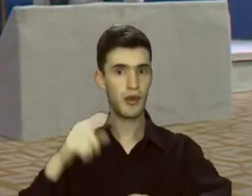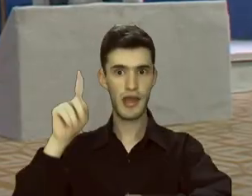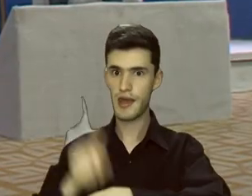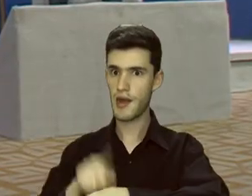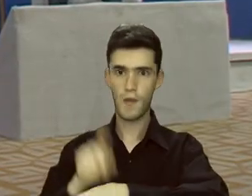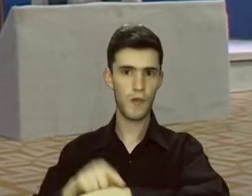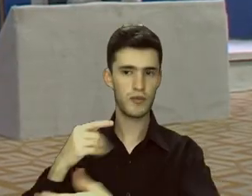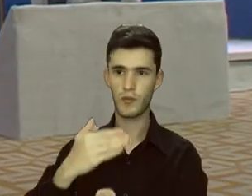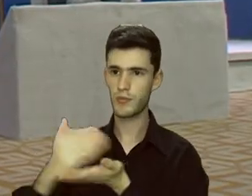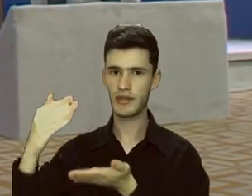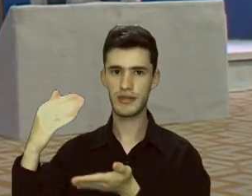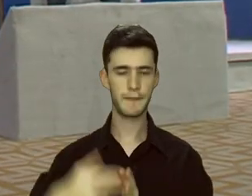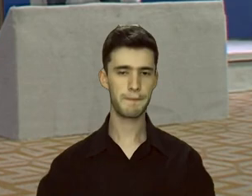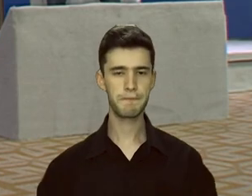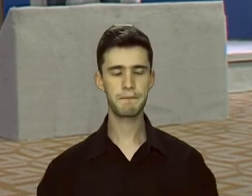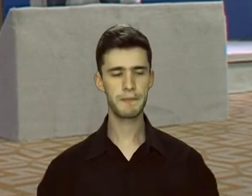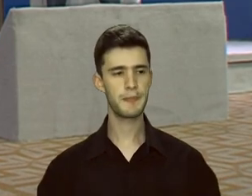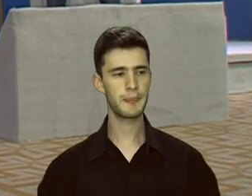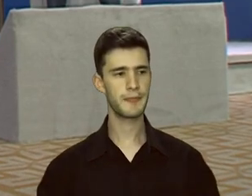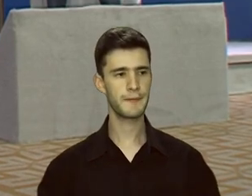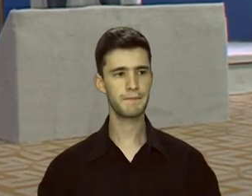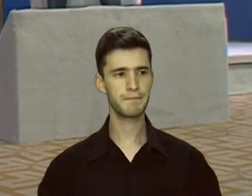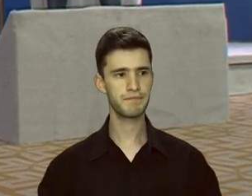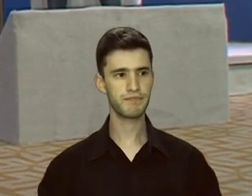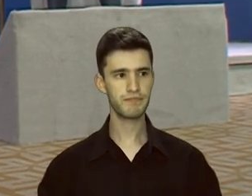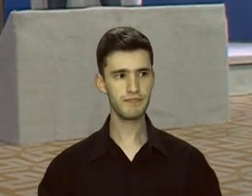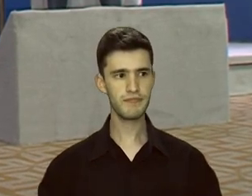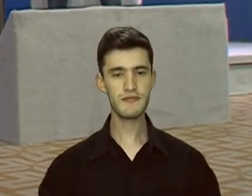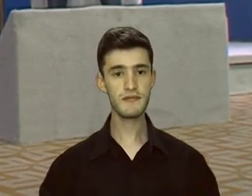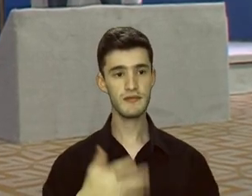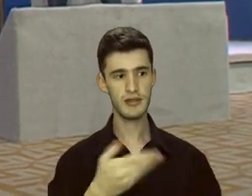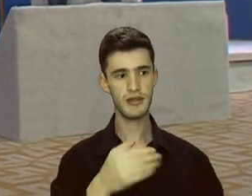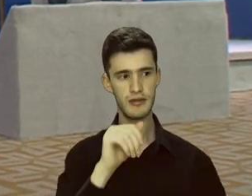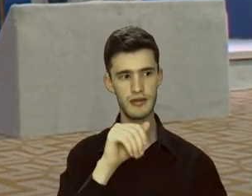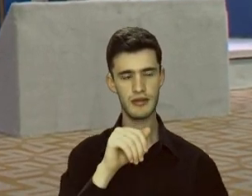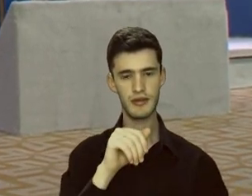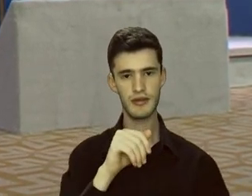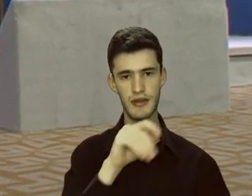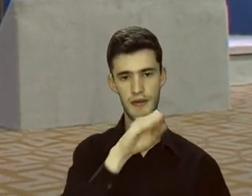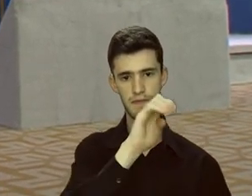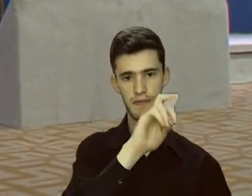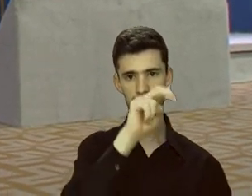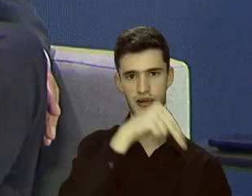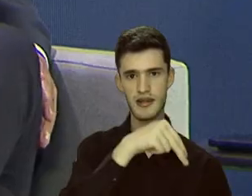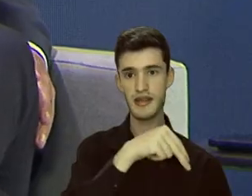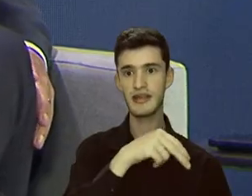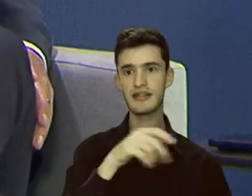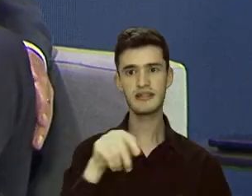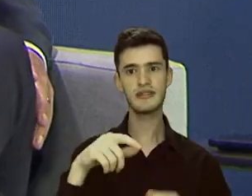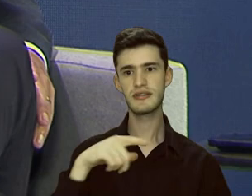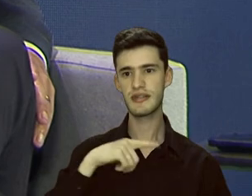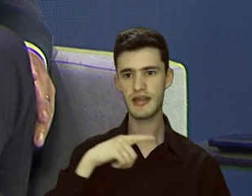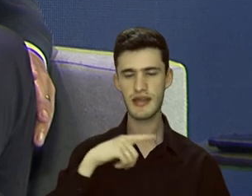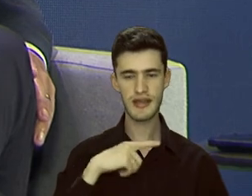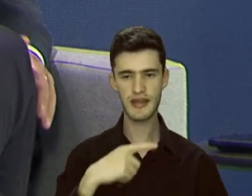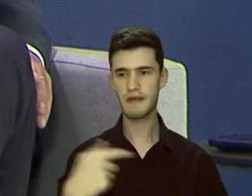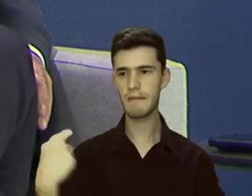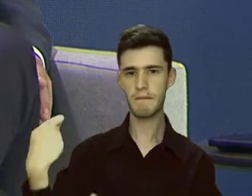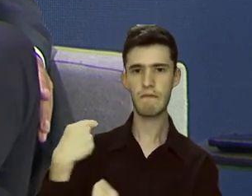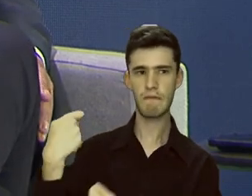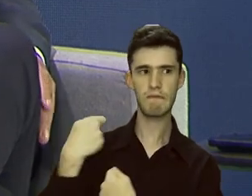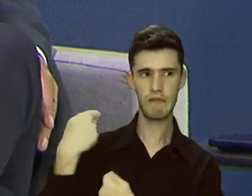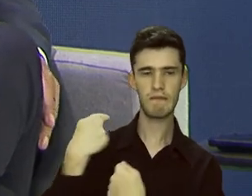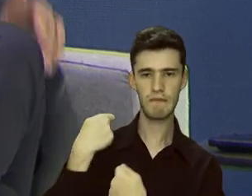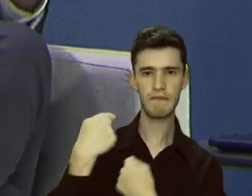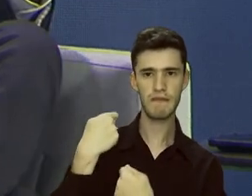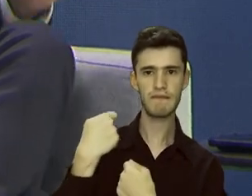eu a gente é super comprado na Barney na em soluções climáticas até de central nosso Talvez ele seja um